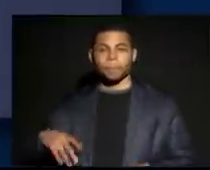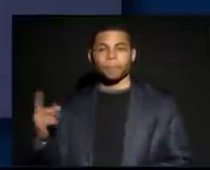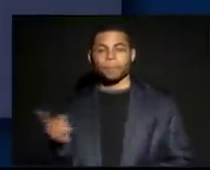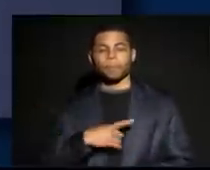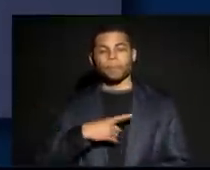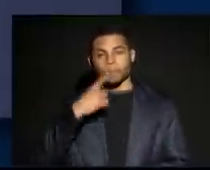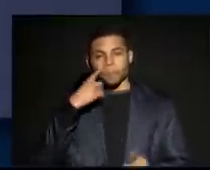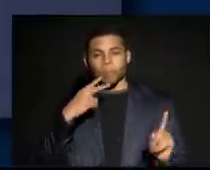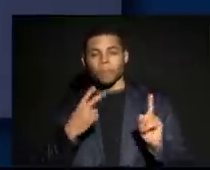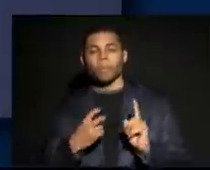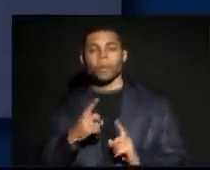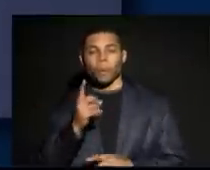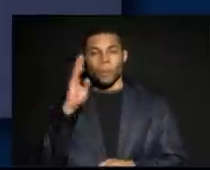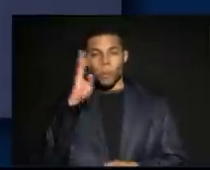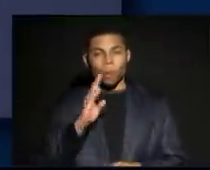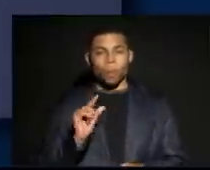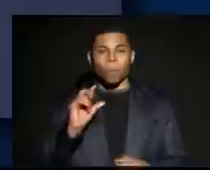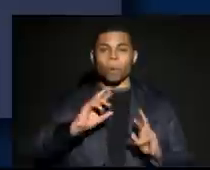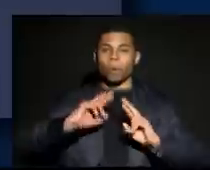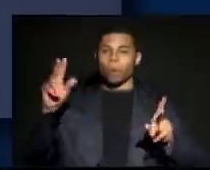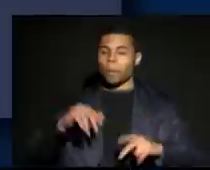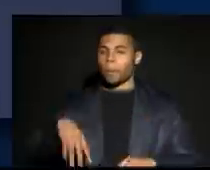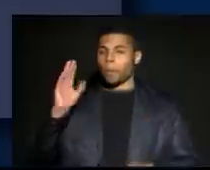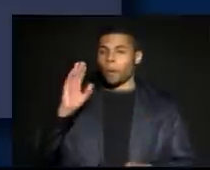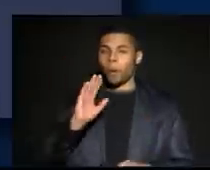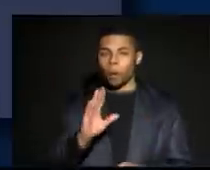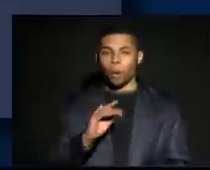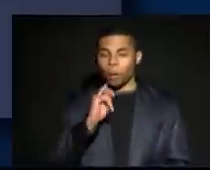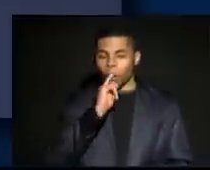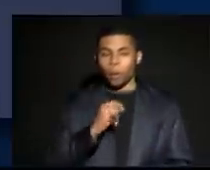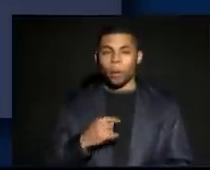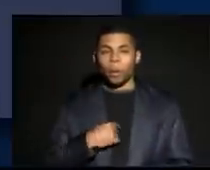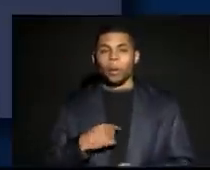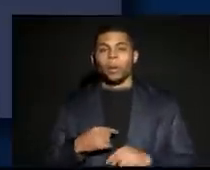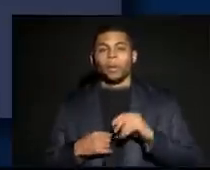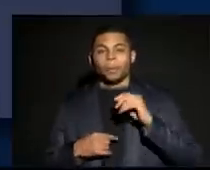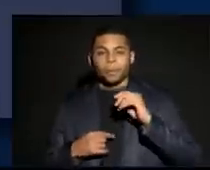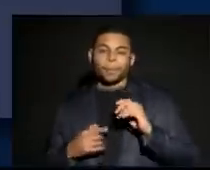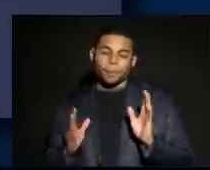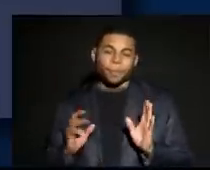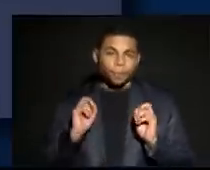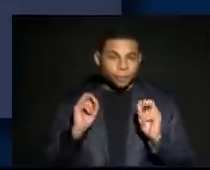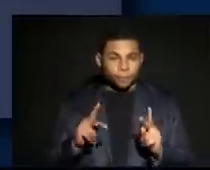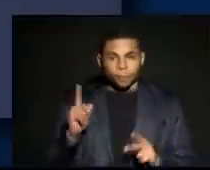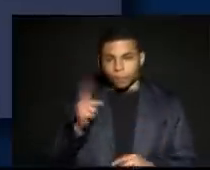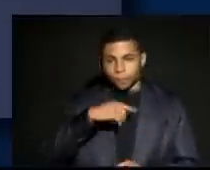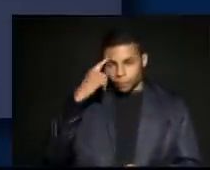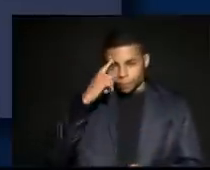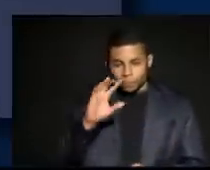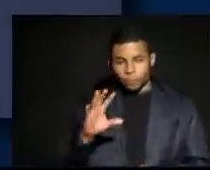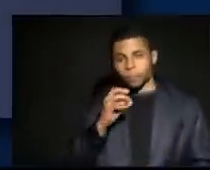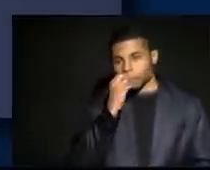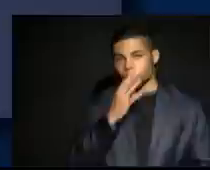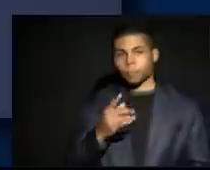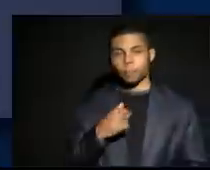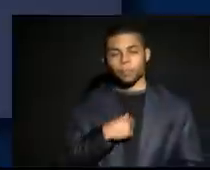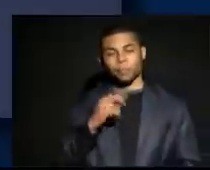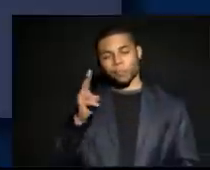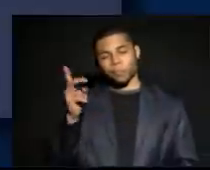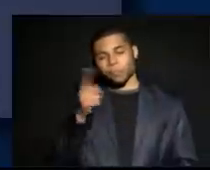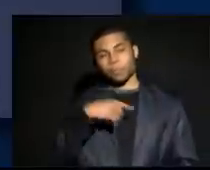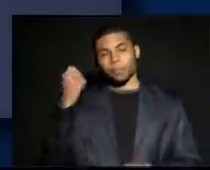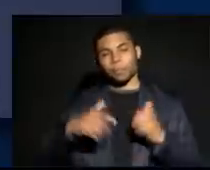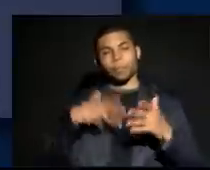que vem concepções do Brasil um pouco diferente mas eu a despeito dessa polarização muito